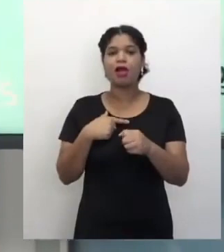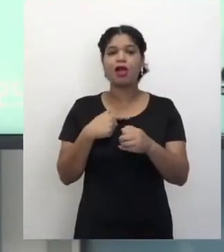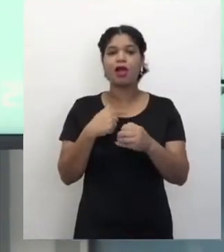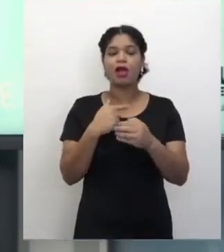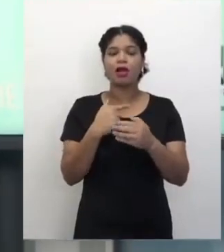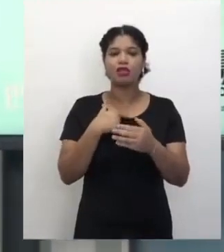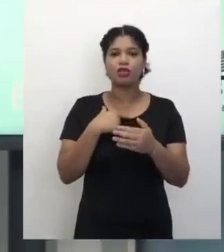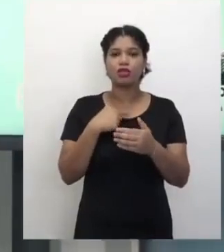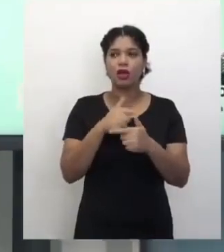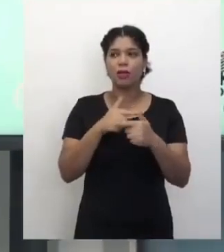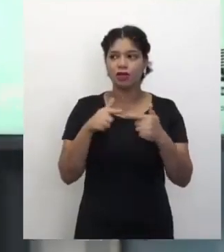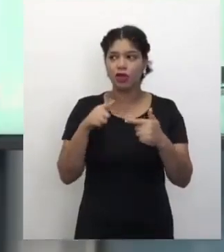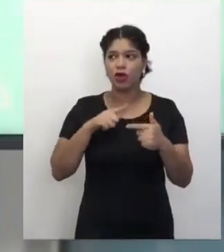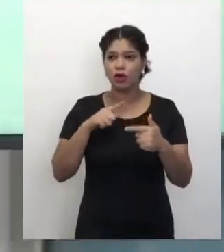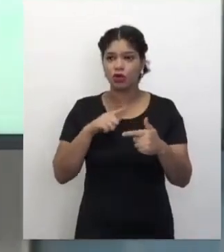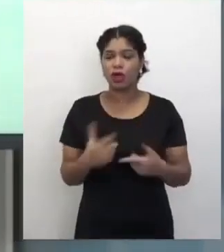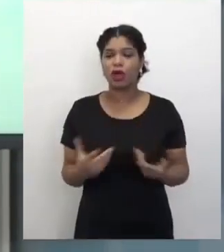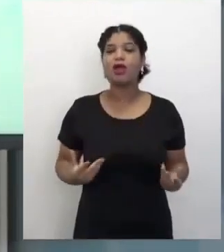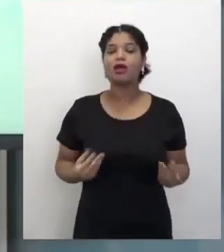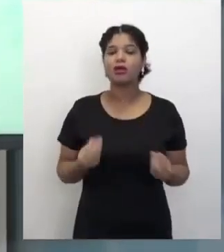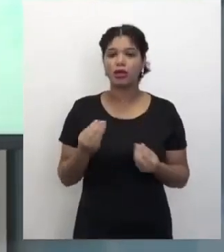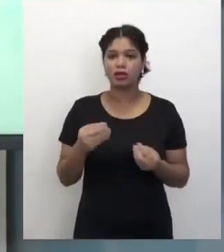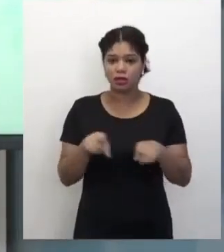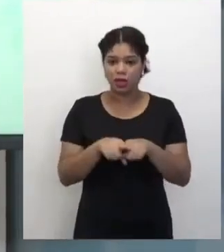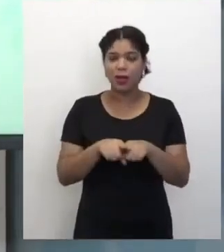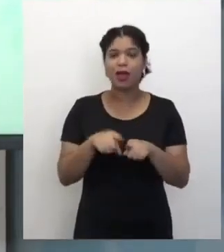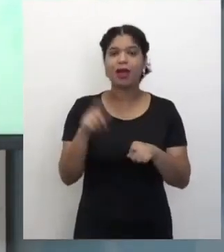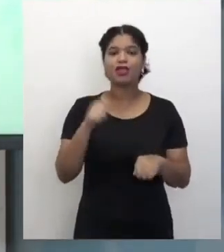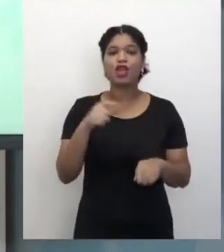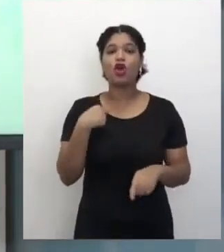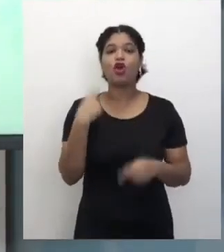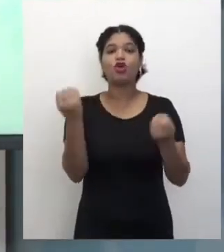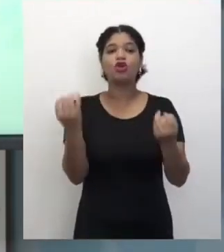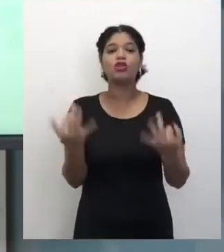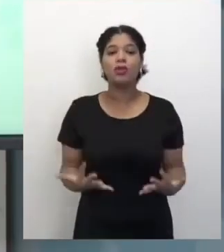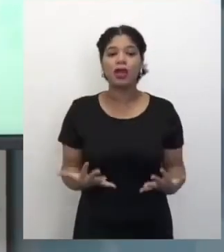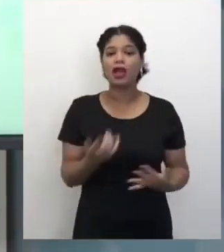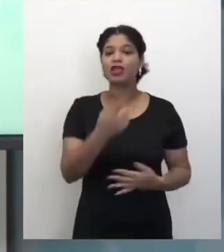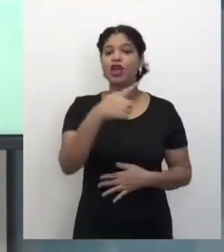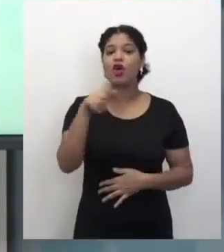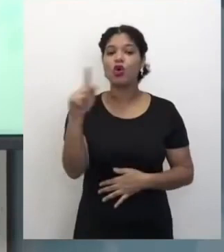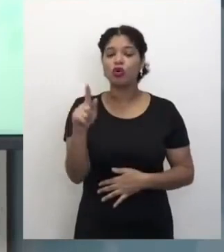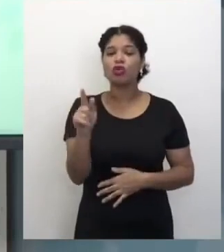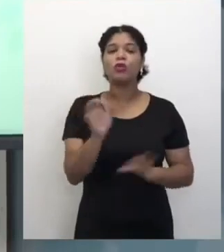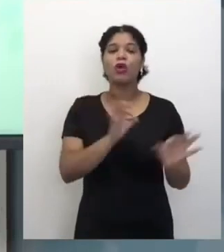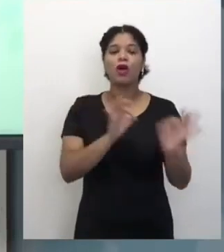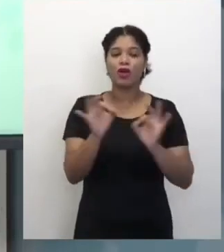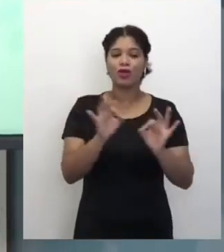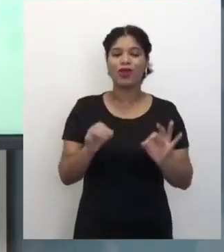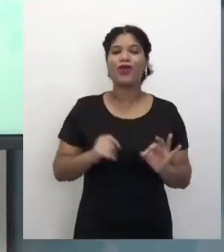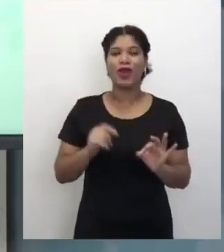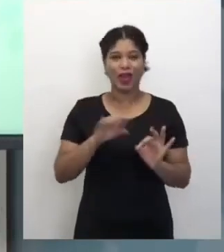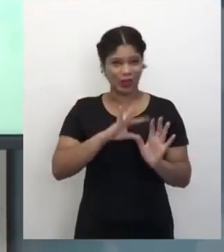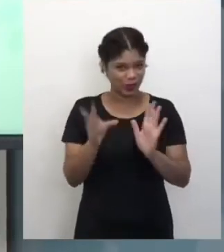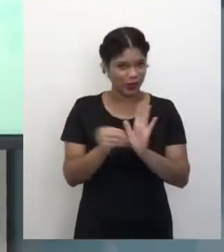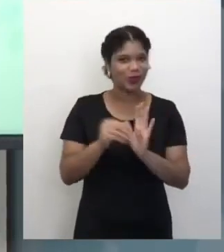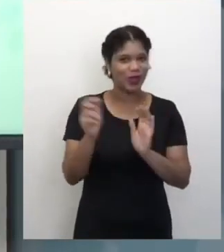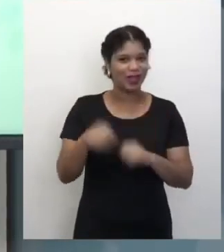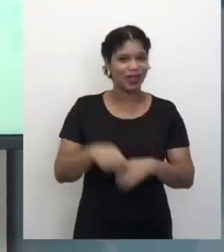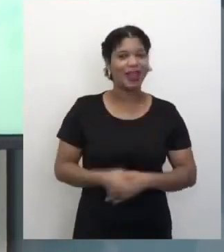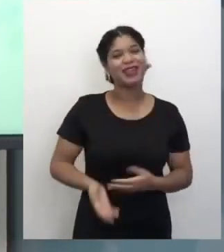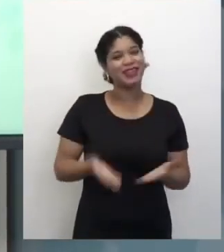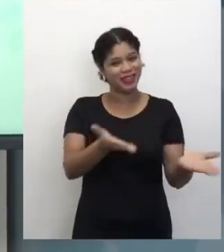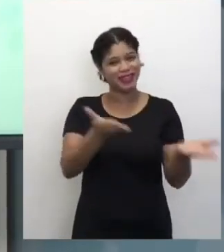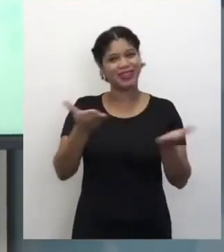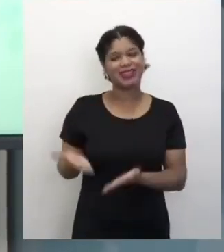gente fez multiplicação, falamos sobre potência. E hoje a gente vai falar da nossa última operação e brincar com todas juntas, tá? Então sejam